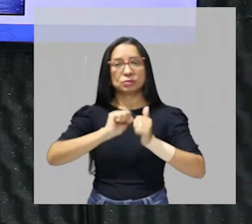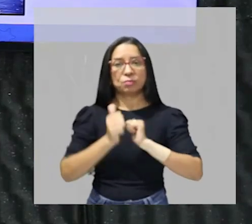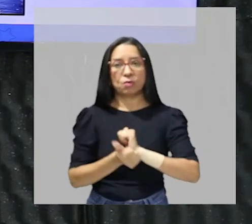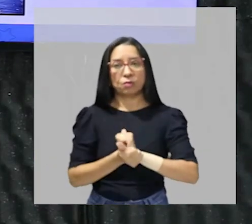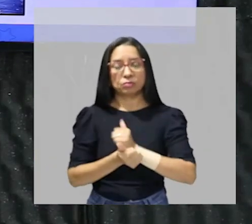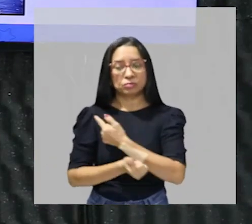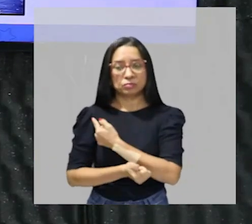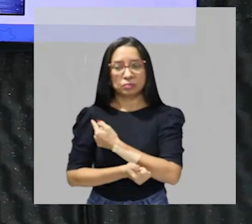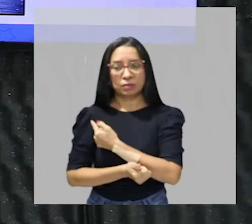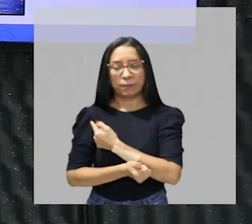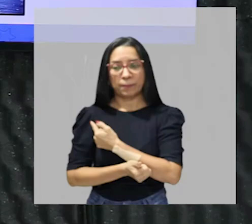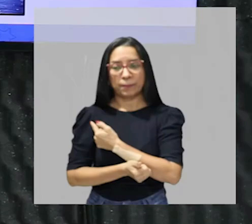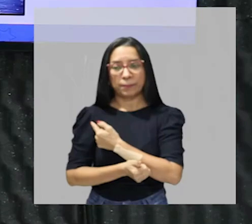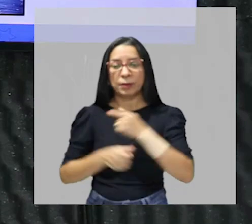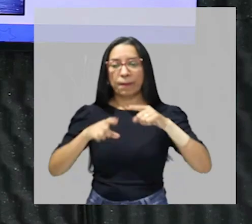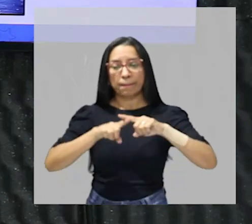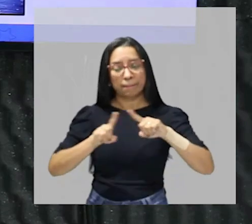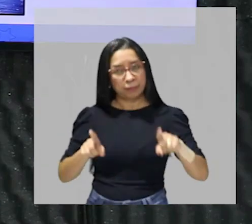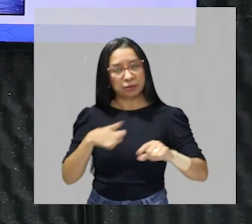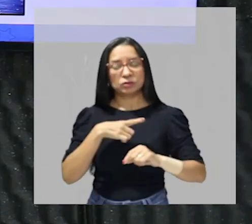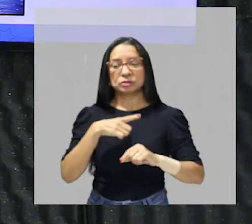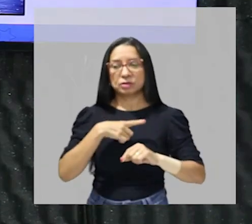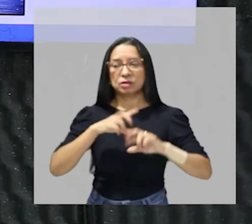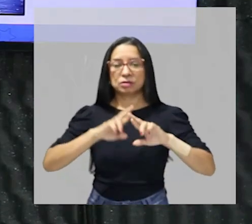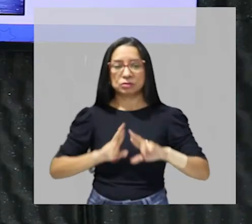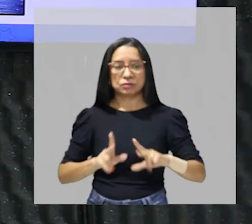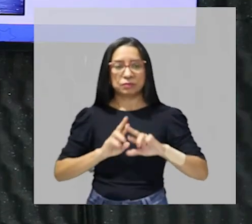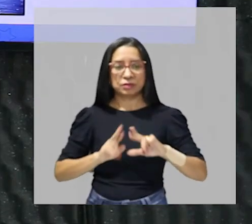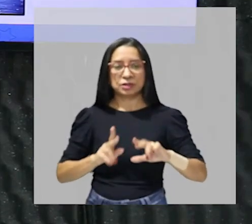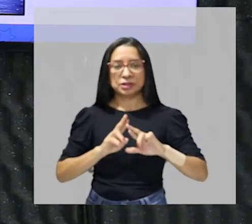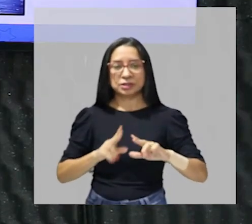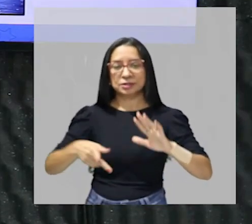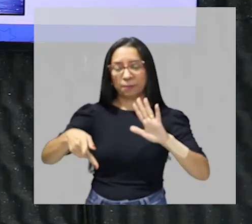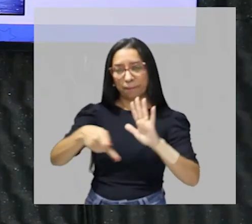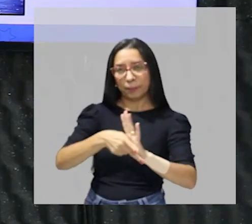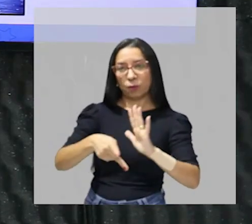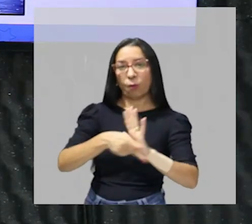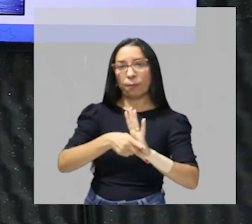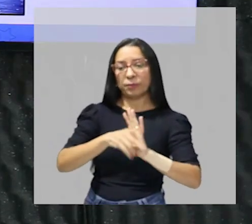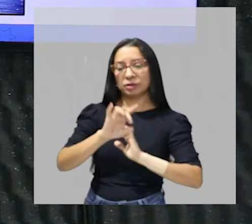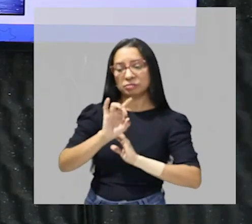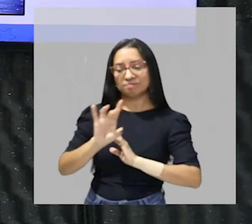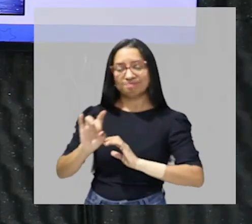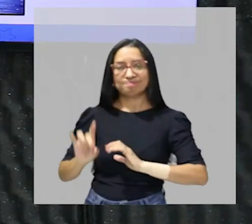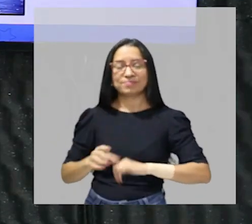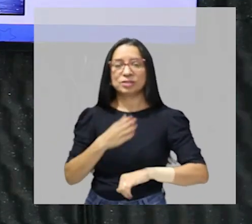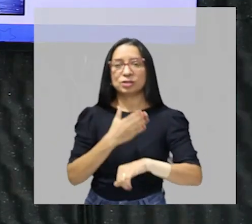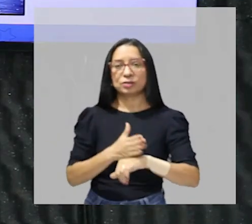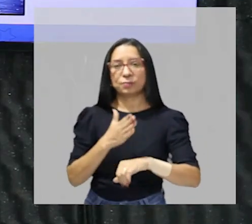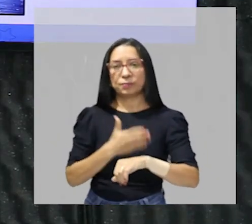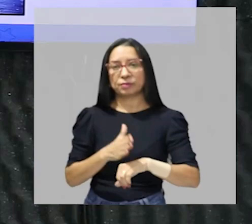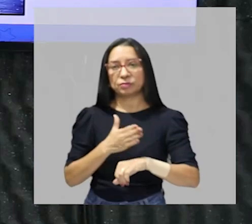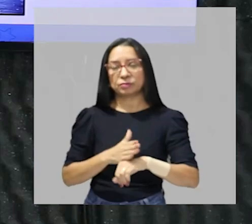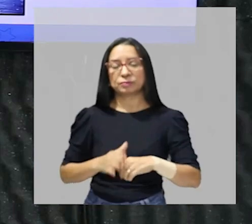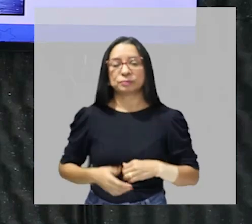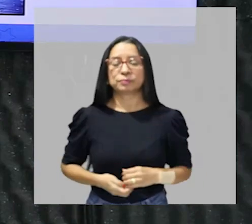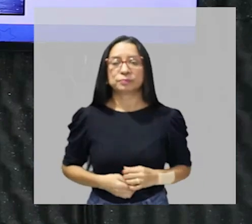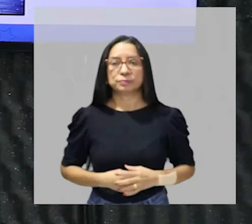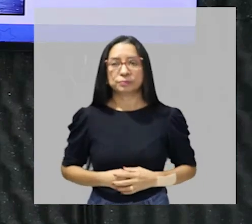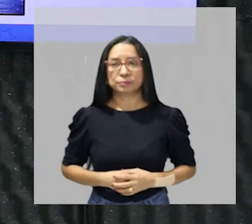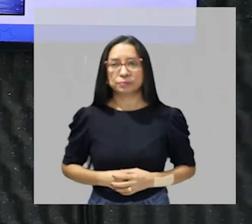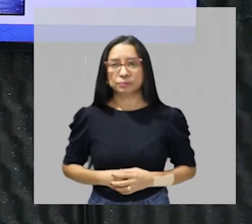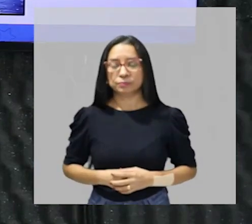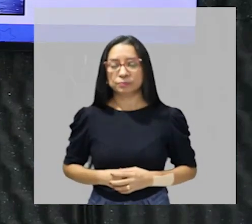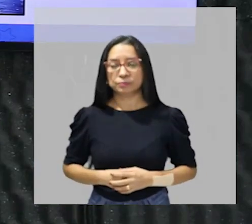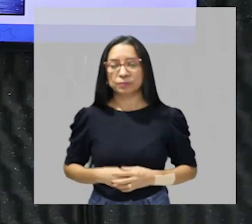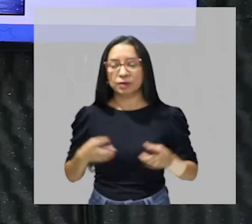esporte atualmente. Porém, existem certas diferenças e peculiaridades em cada prática.